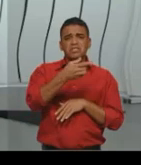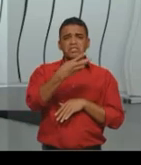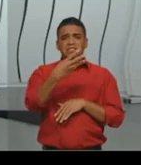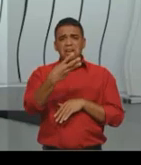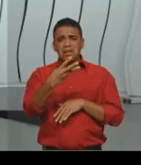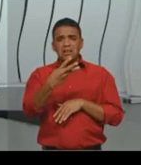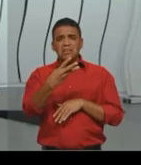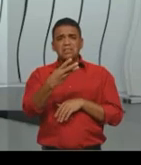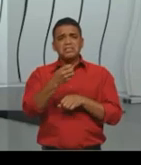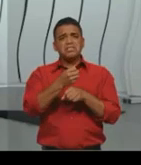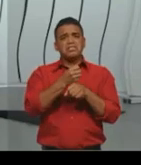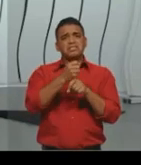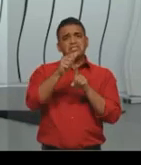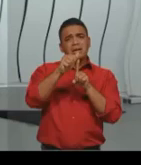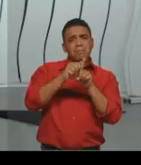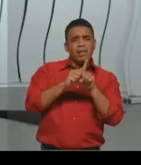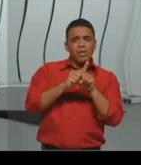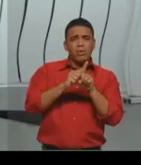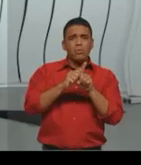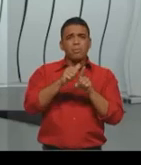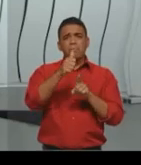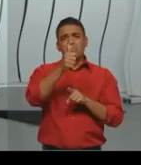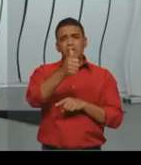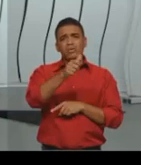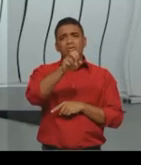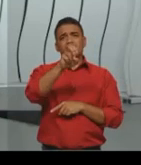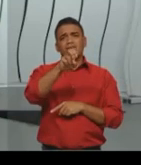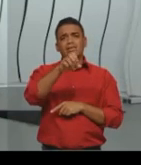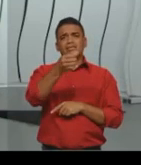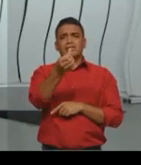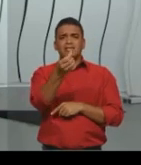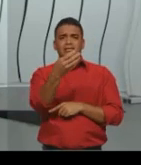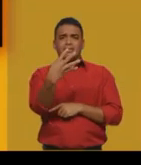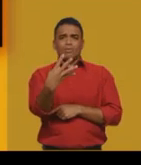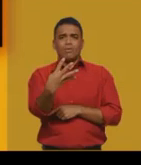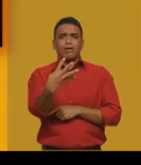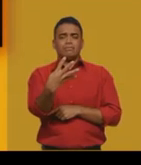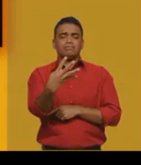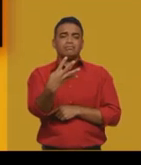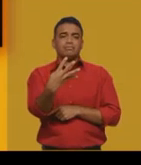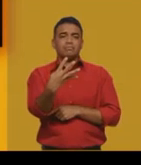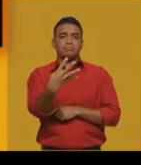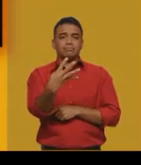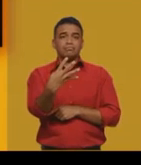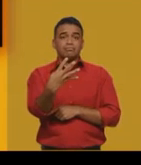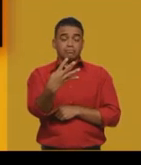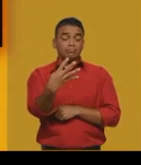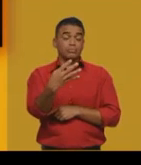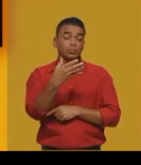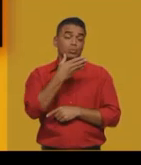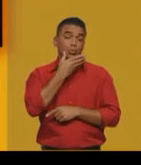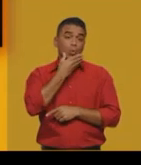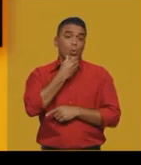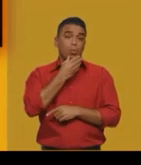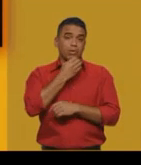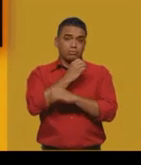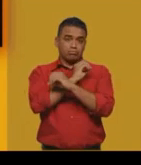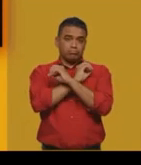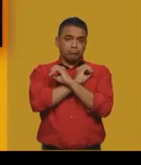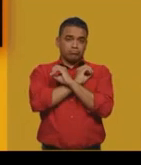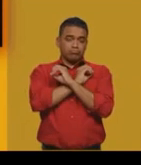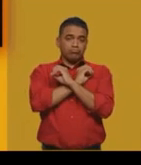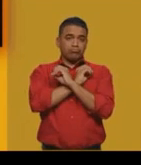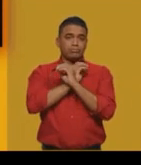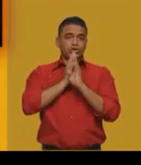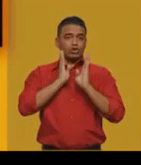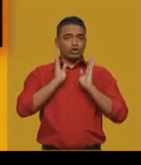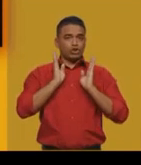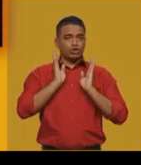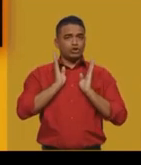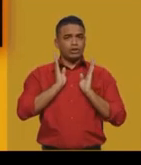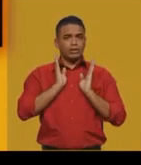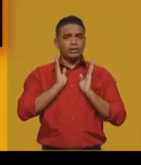1564. And this is the date scholars acknowledge as Shakespeare's birthday. E essa é a data que os